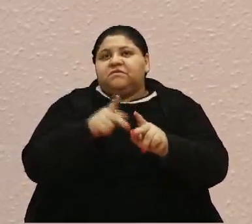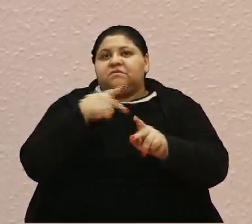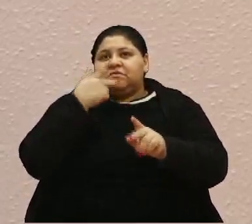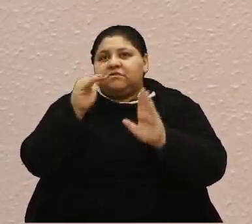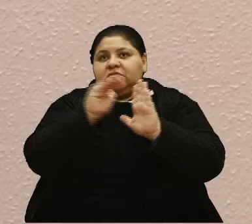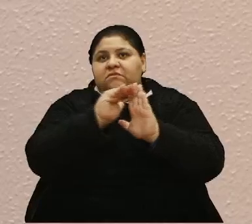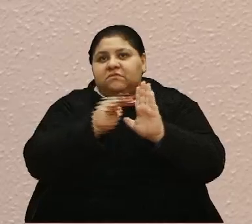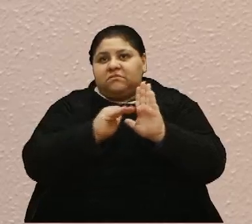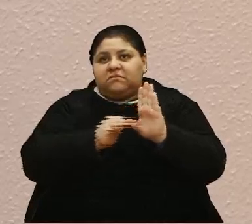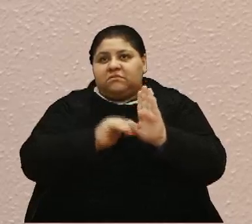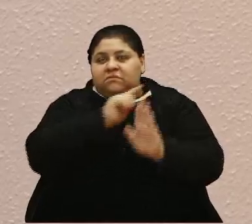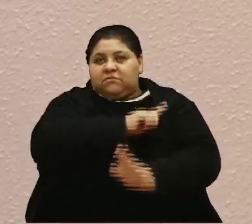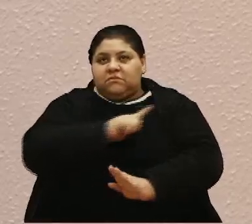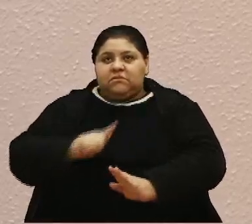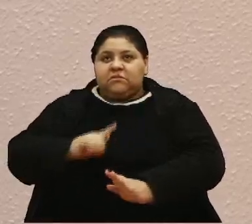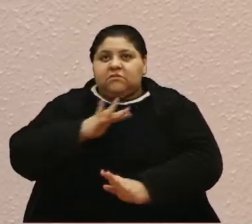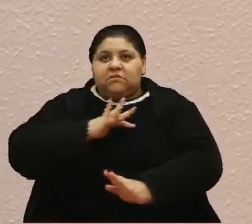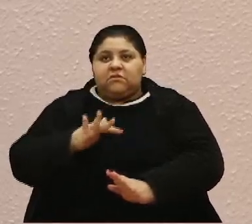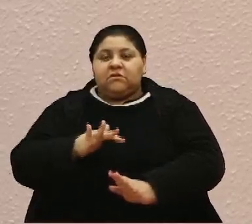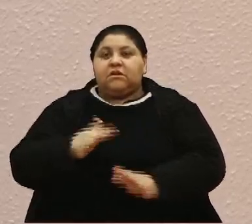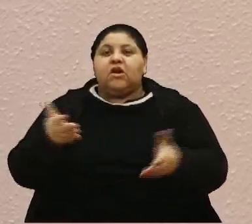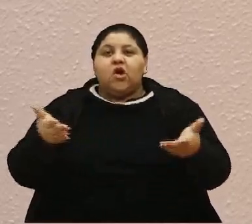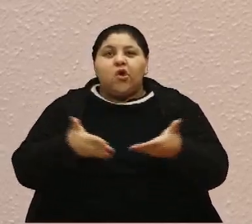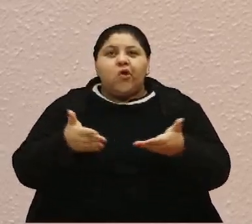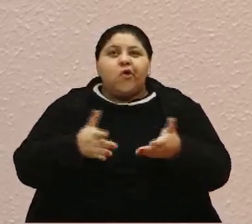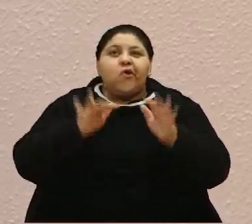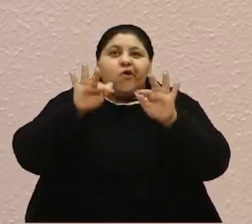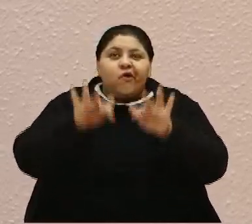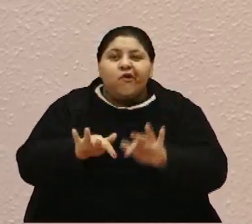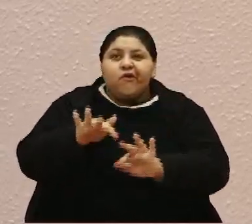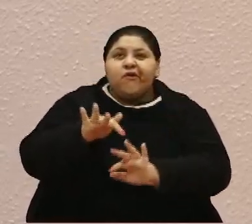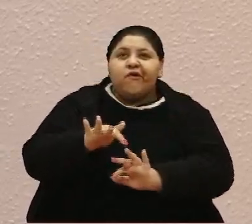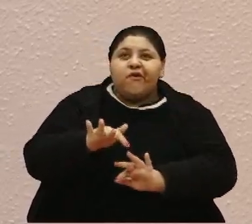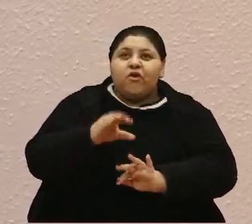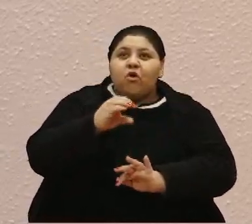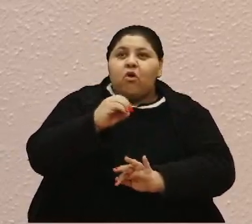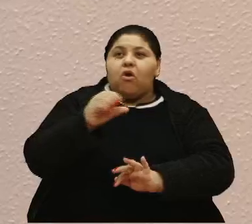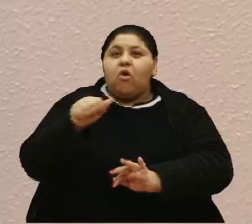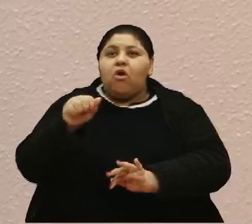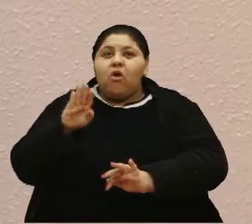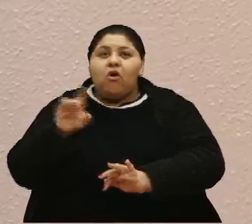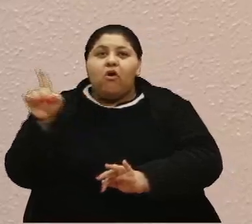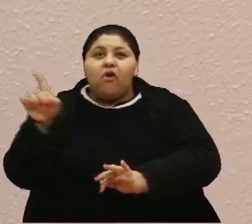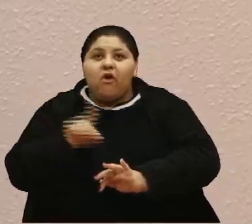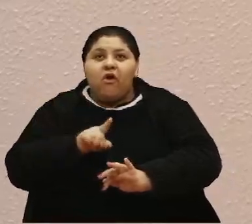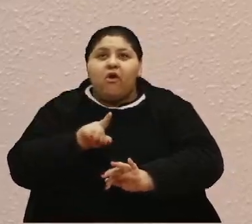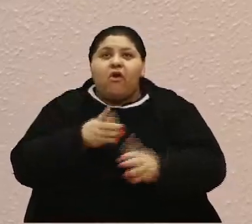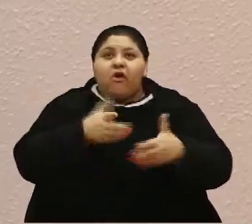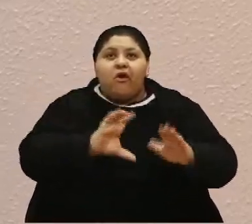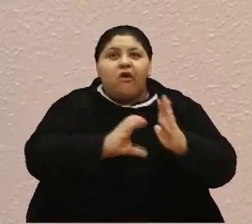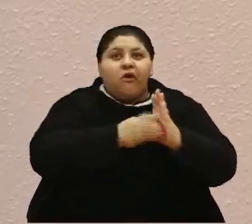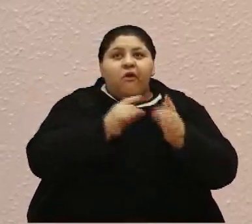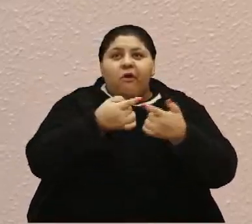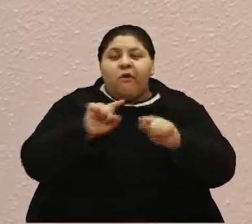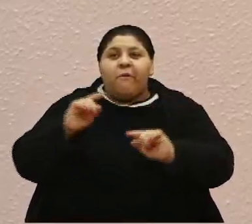programas do governo federal para cá. E gostaria de finalizar, senhor presidente, dizendo que a UAB, ela é a partidária, mas ela não